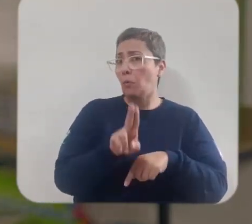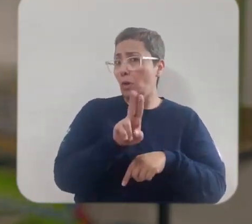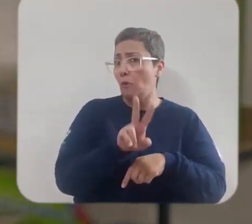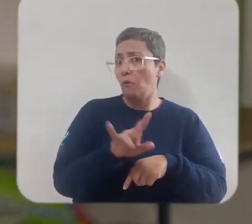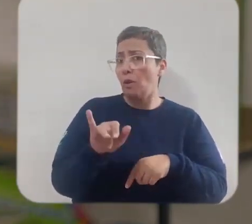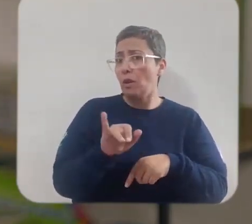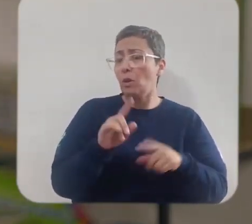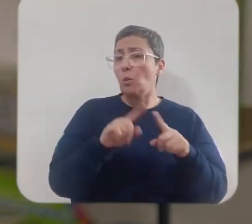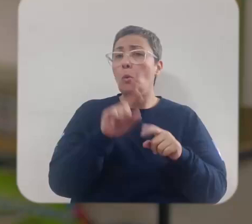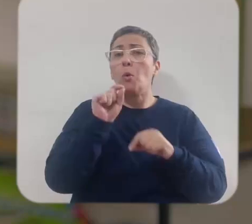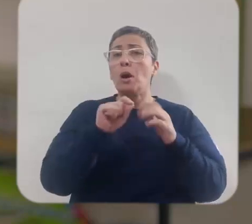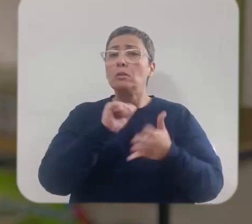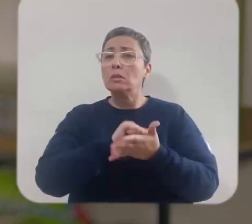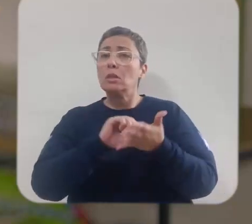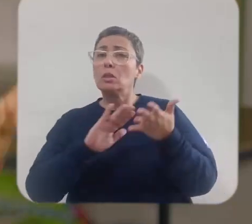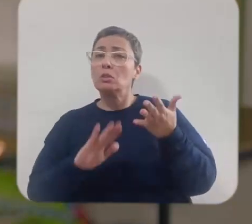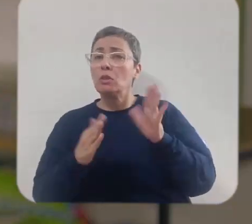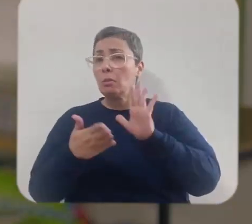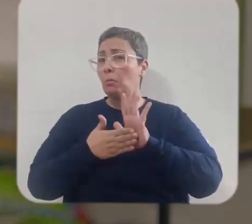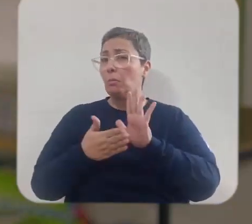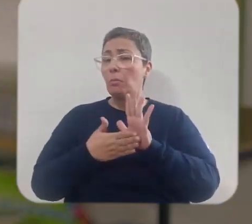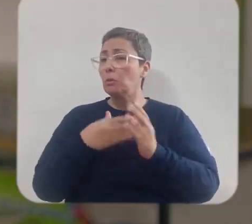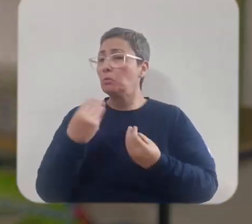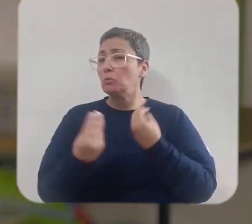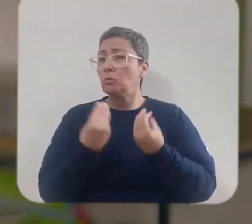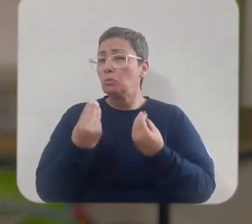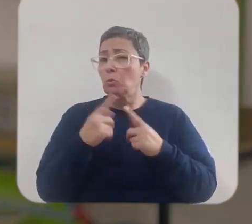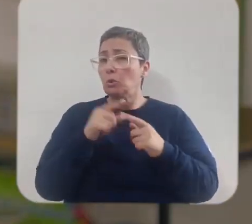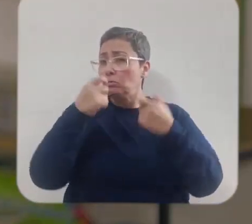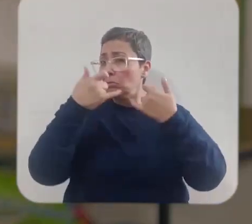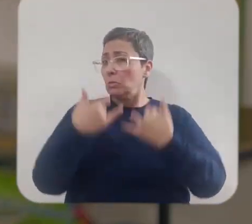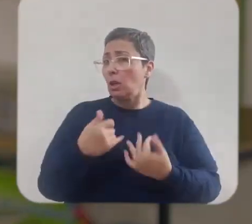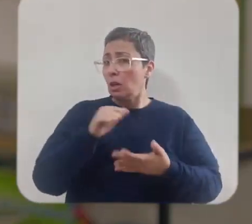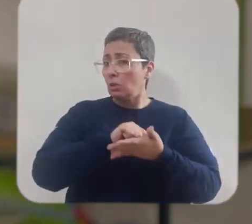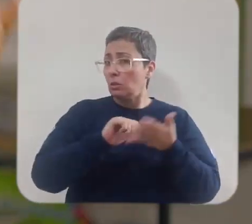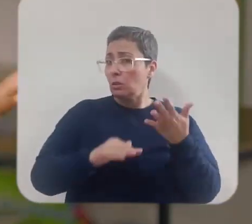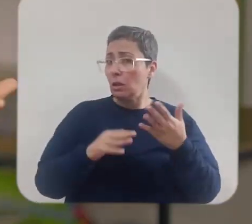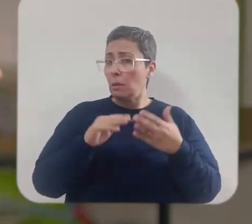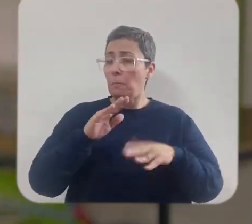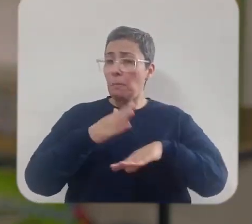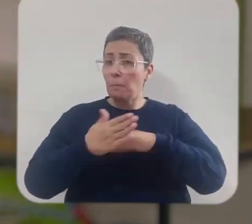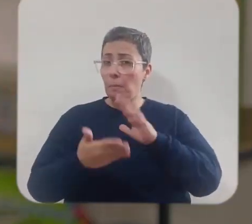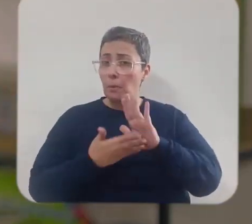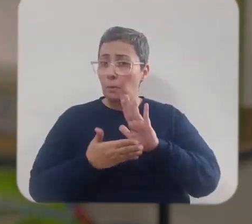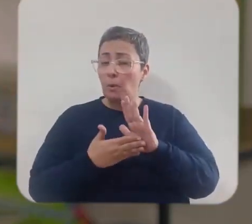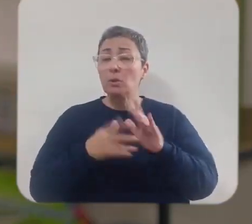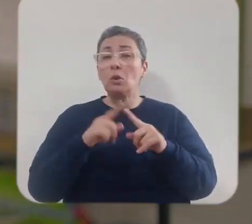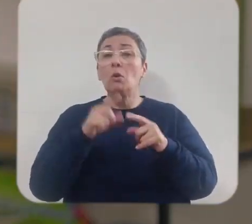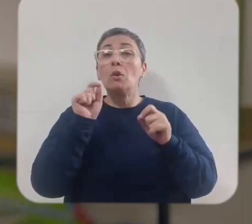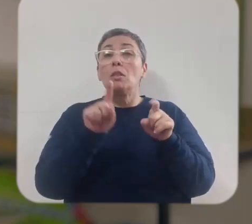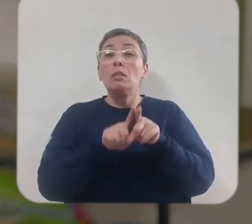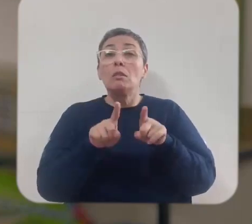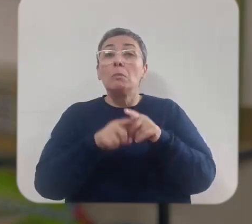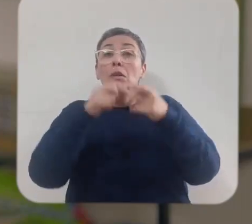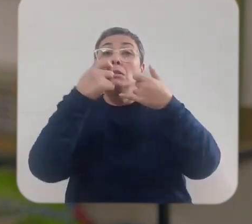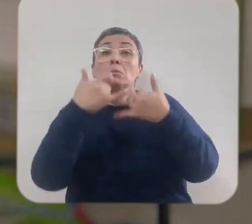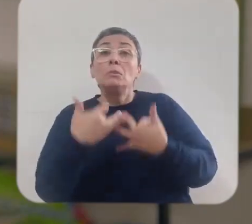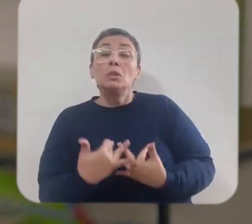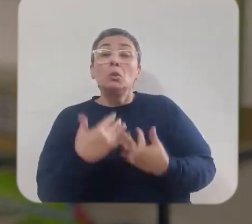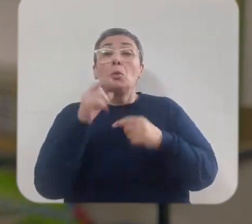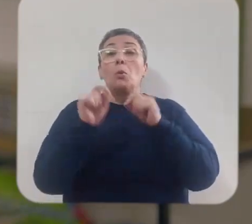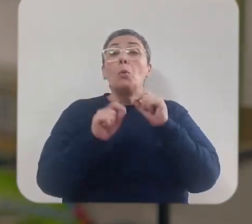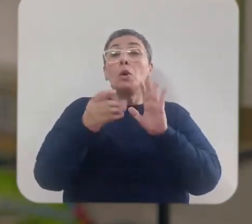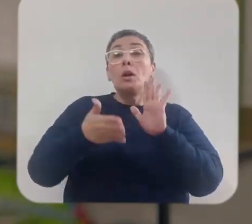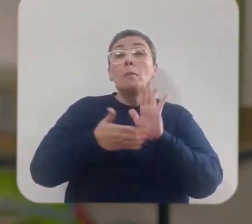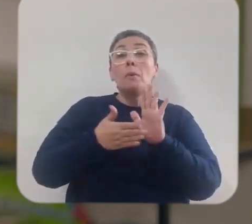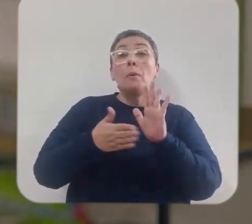utilizar? Quais são as atividades propostas? Quando nós falamos de atividades propostas, nós estamos também falando,